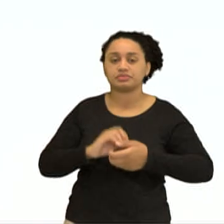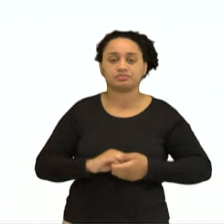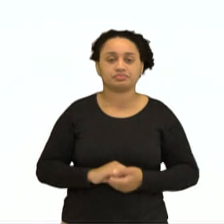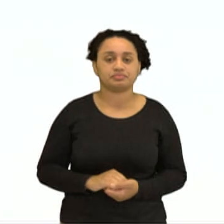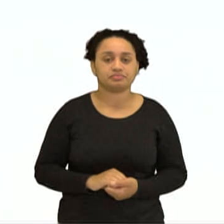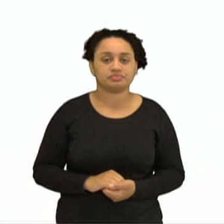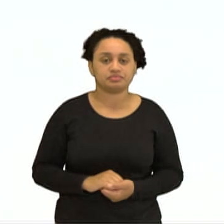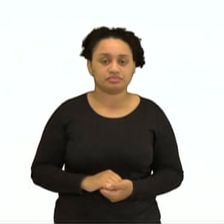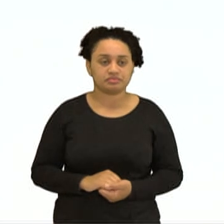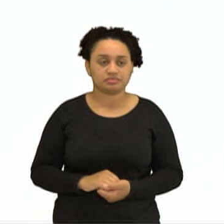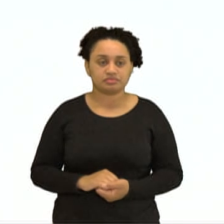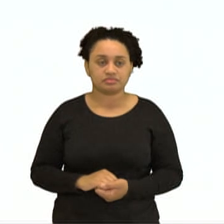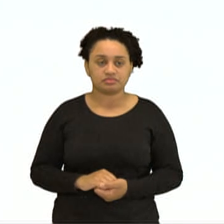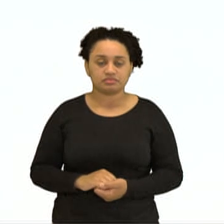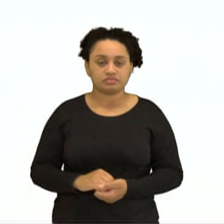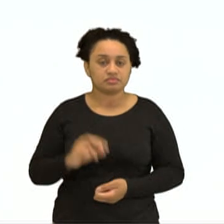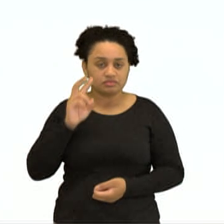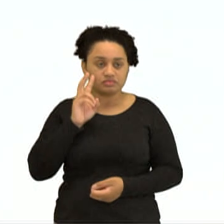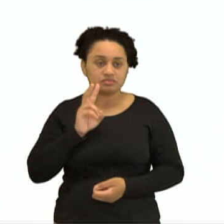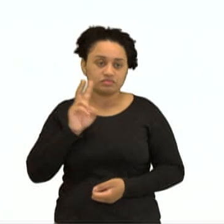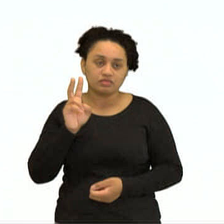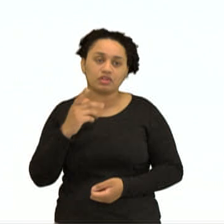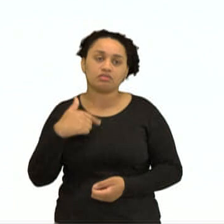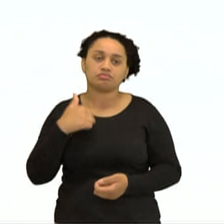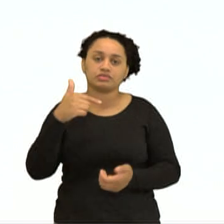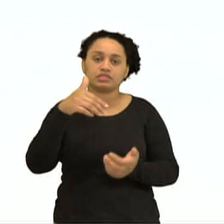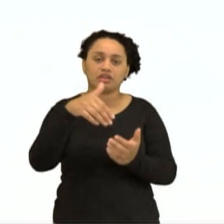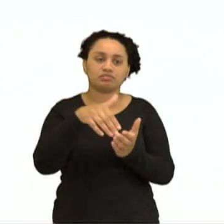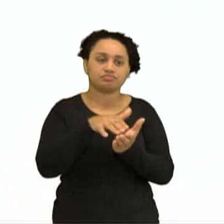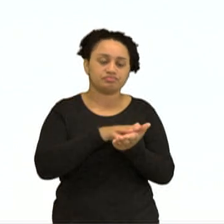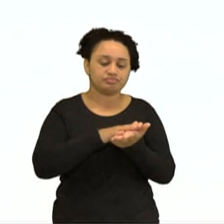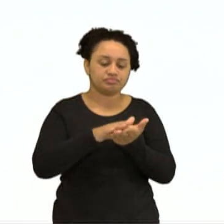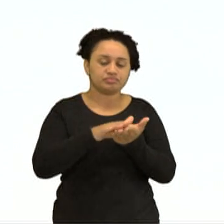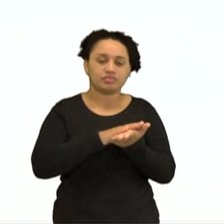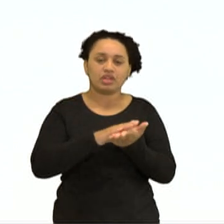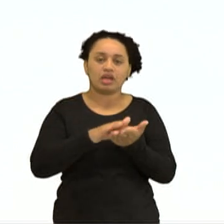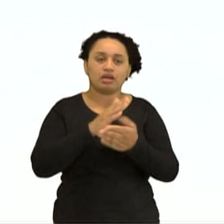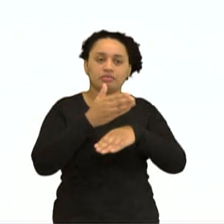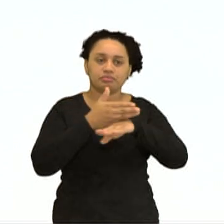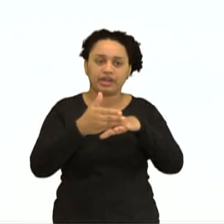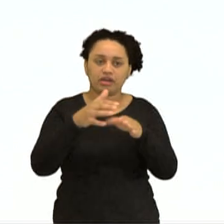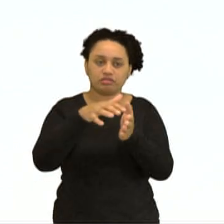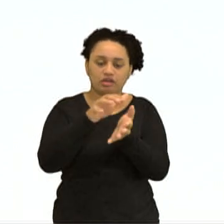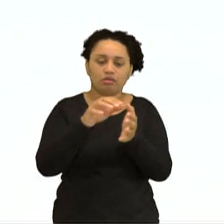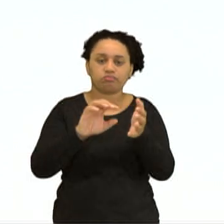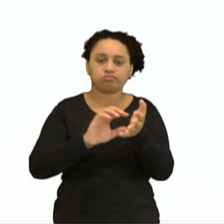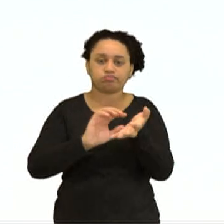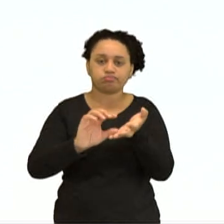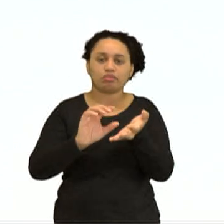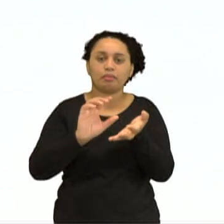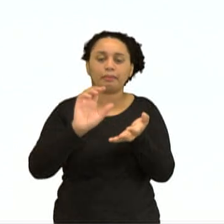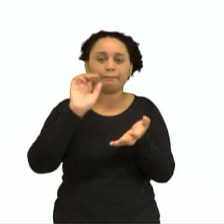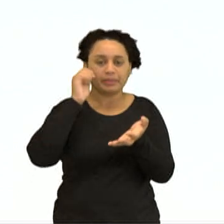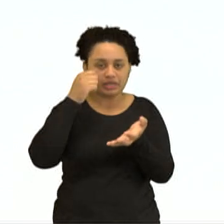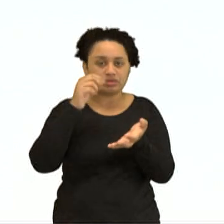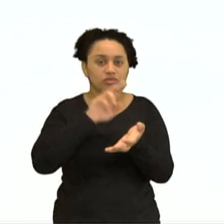lá em cima, vocês vão ver um aparelhinho branco ali com uma bolsinha preta, aquilo ali chama-se